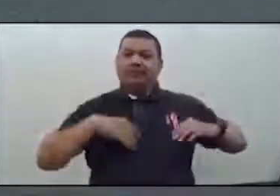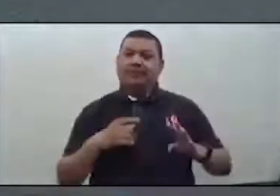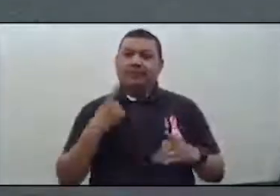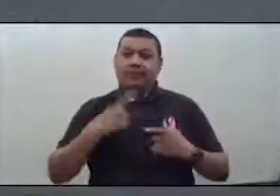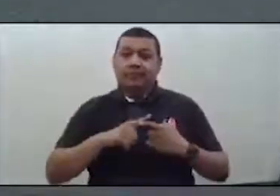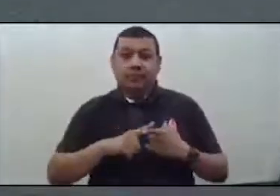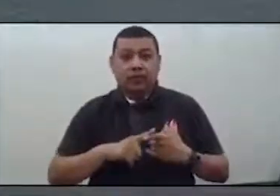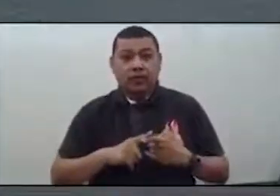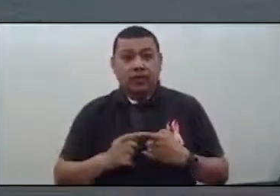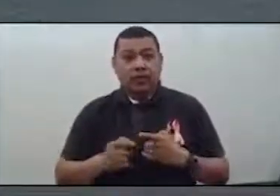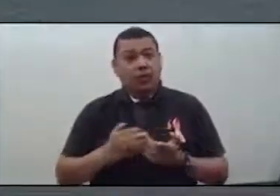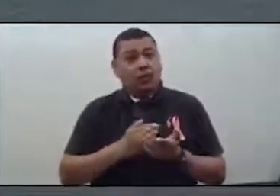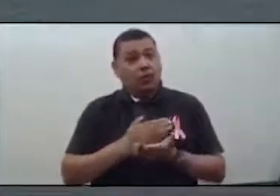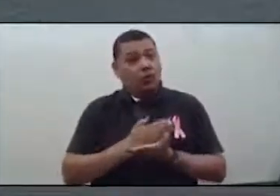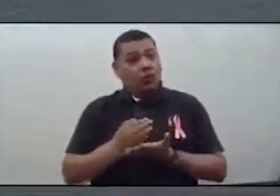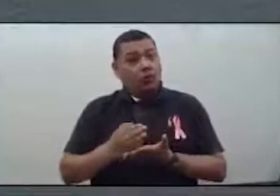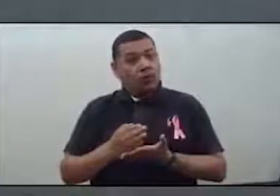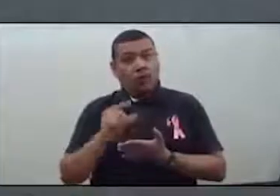aqui em Cacoal.